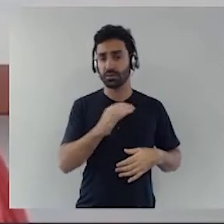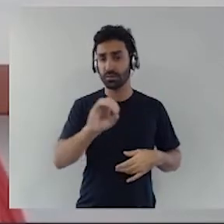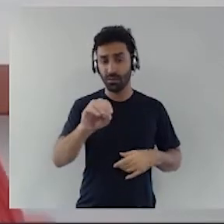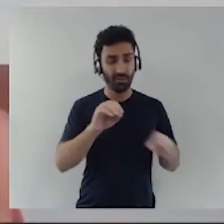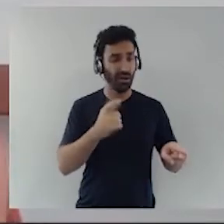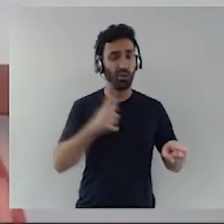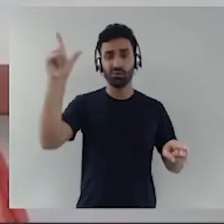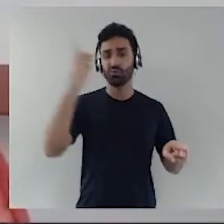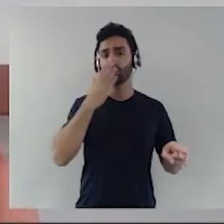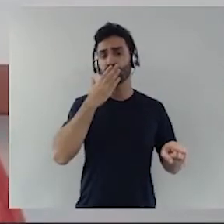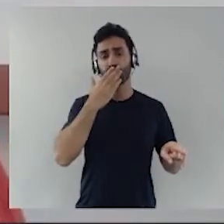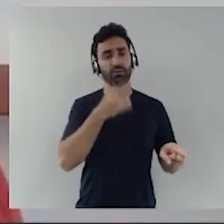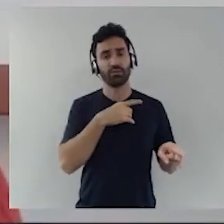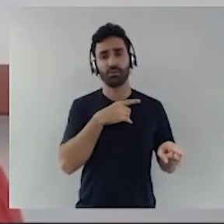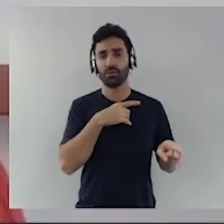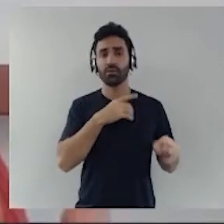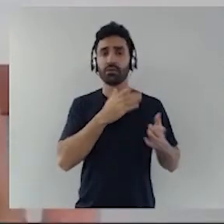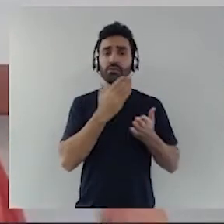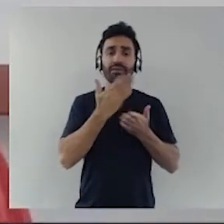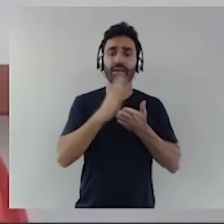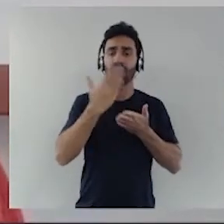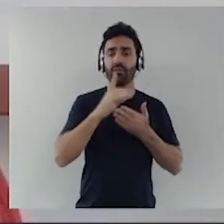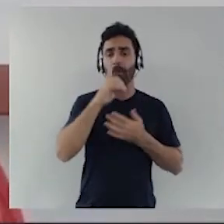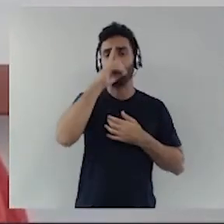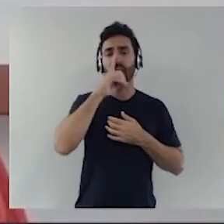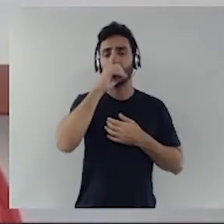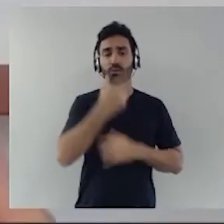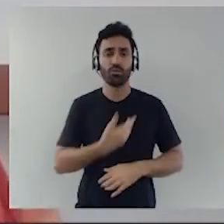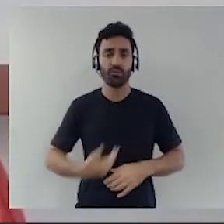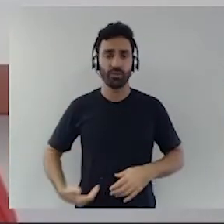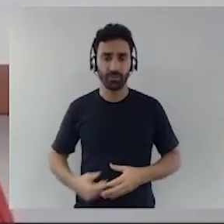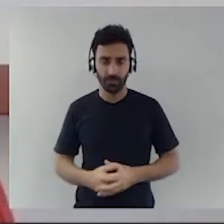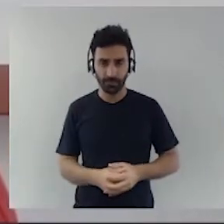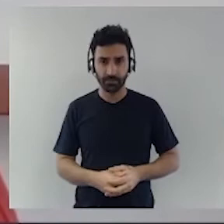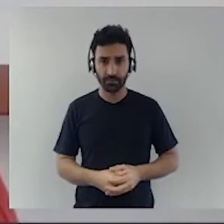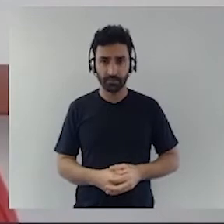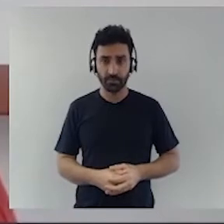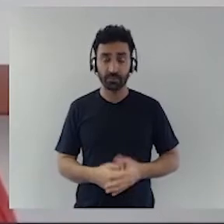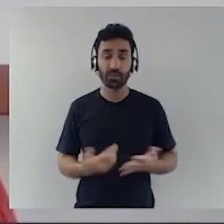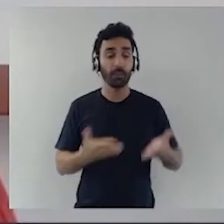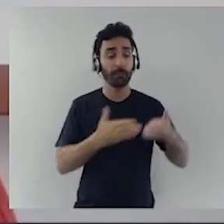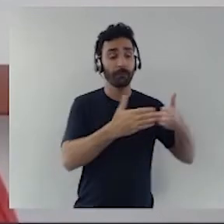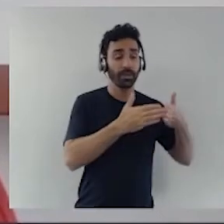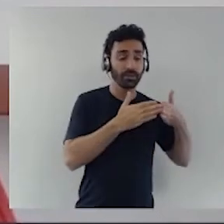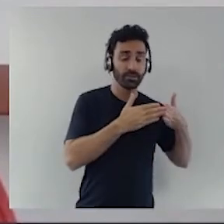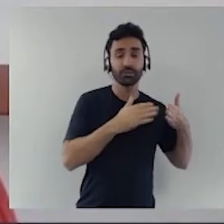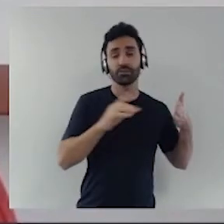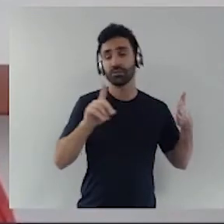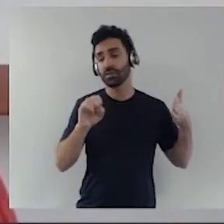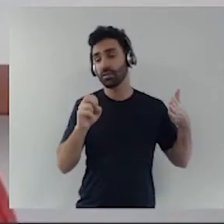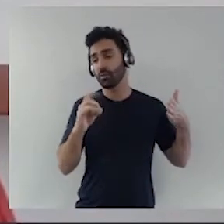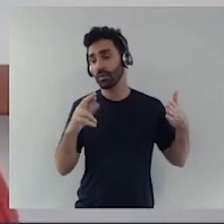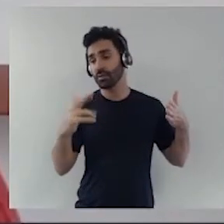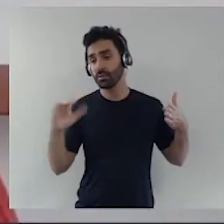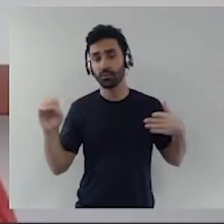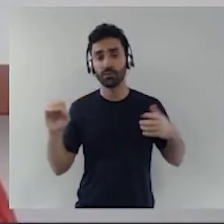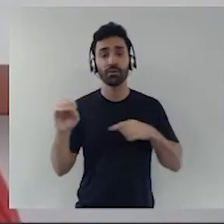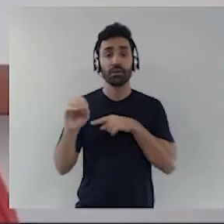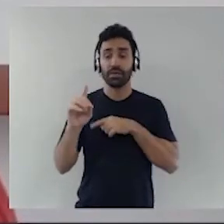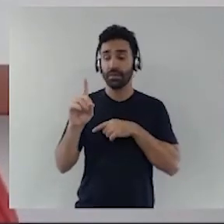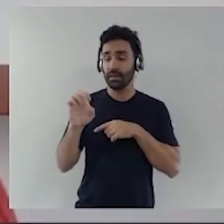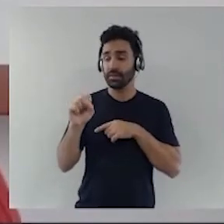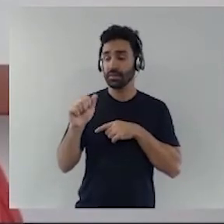nada a ver com perigo público qual é a diferença entre a requisição desapropriação a desapropriação é